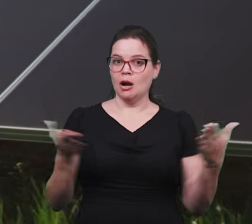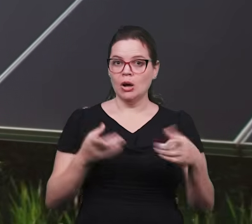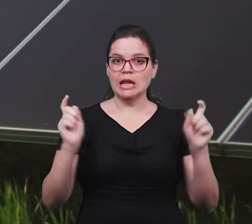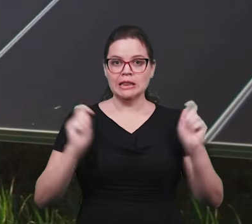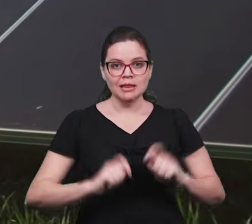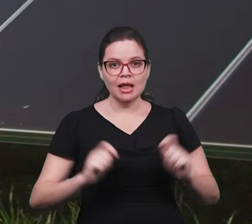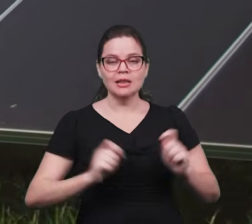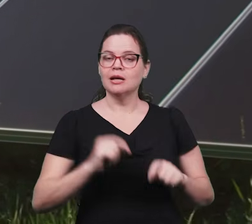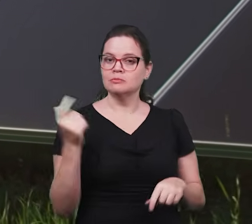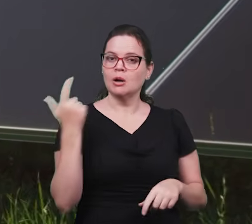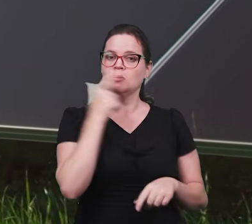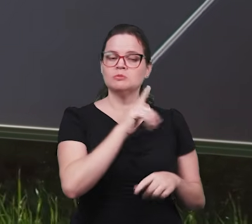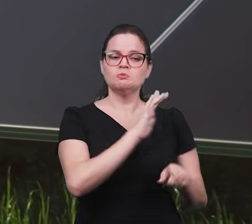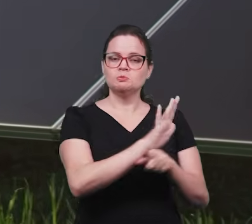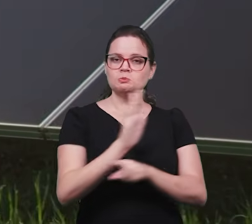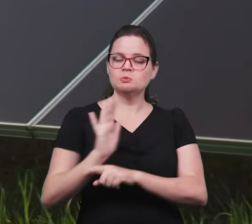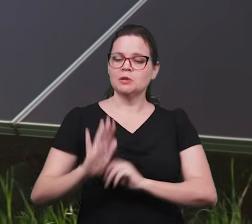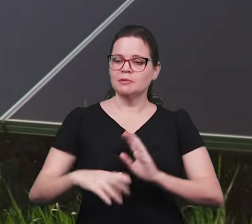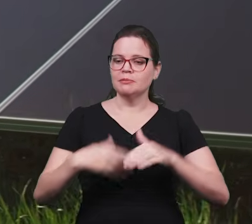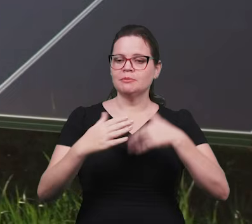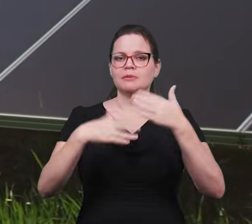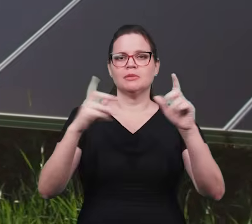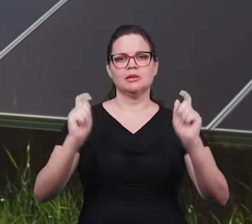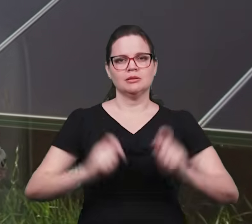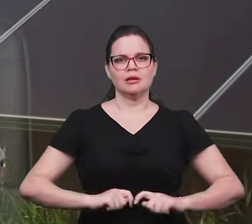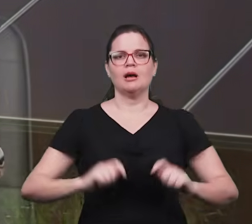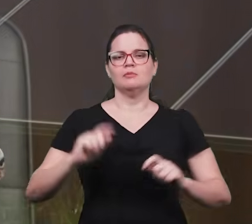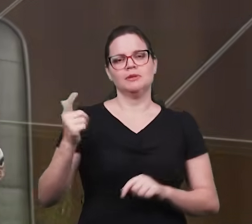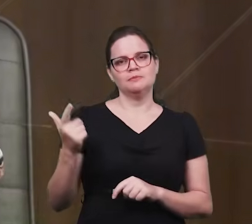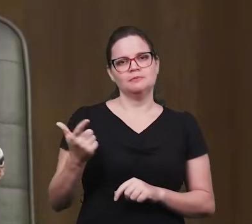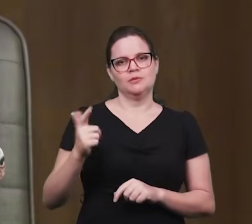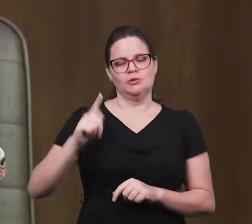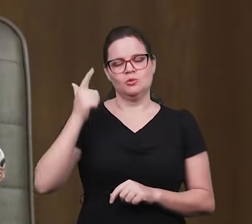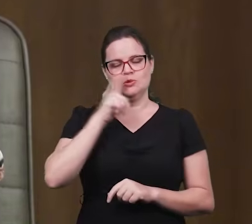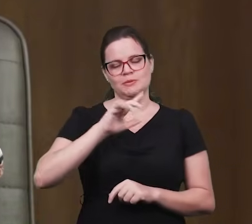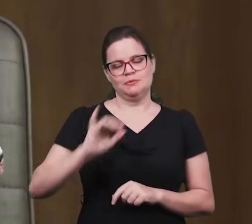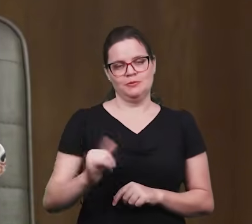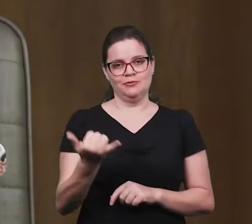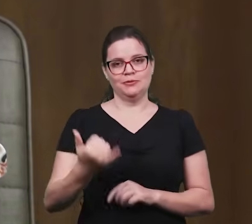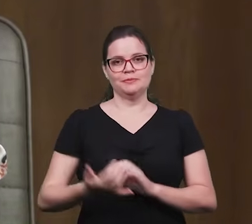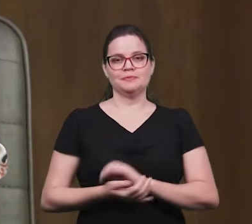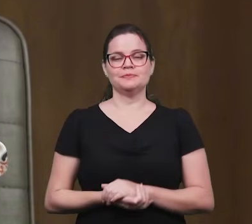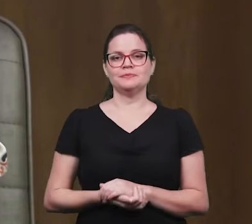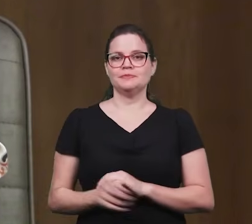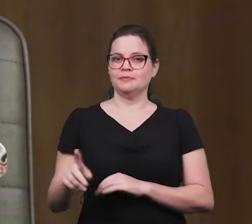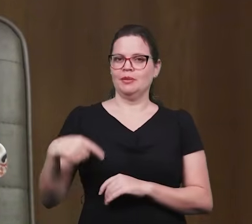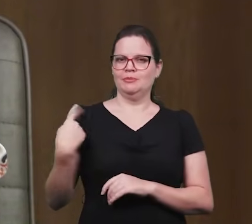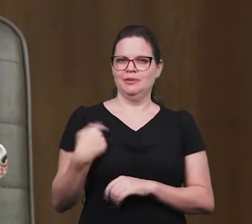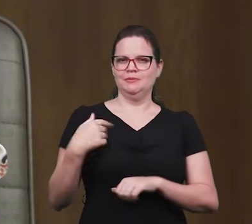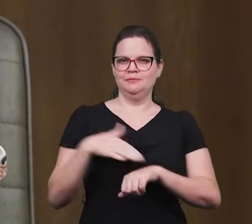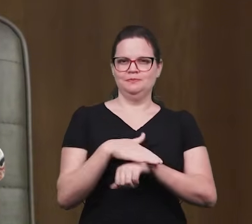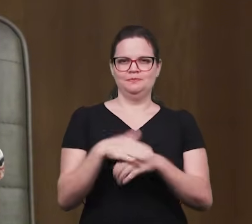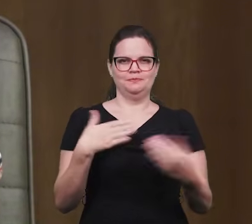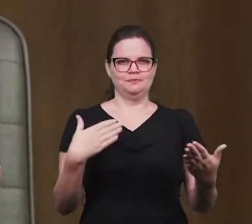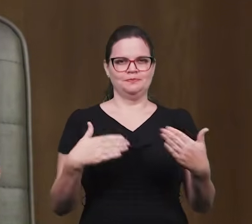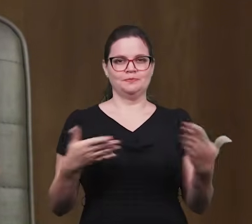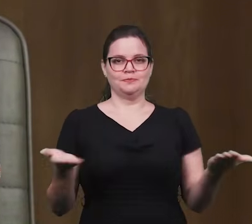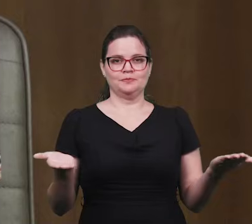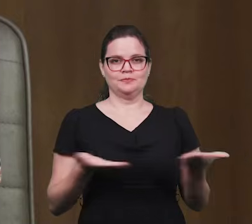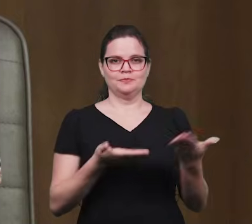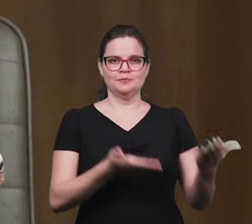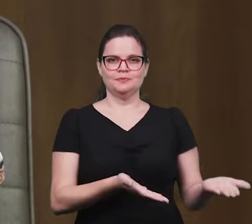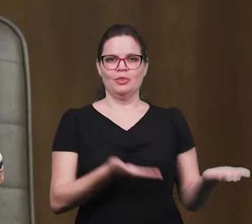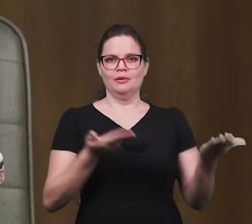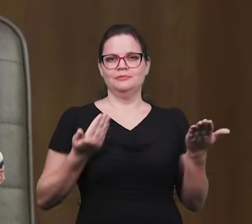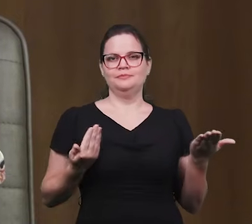quebrando barreiras e ampliando possibilidades. Para enriquecer ainda mais a nossa conversa, hoje nós